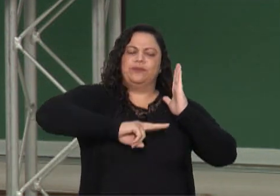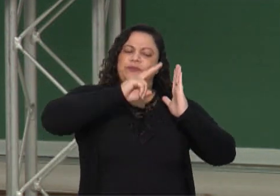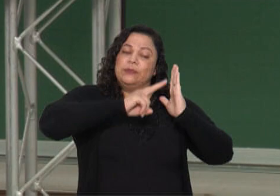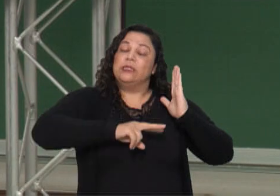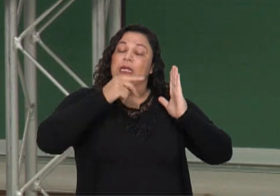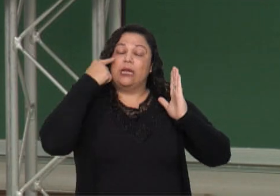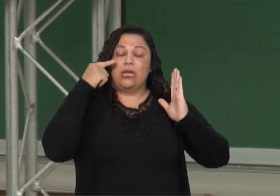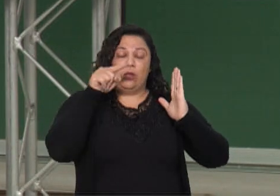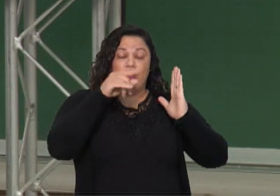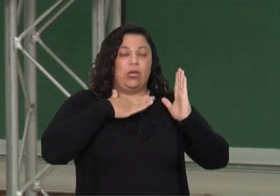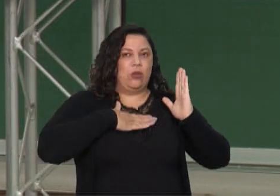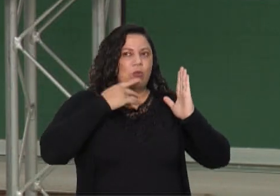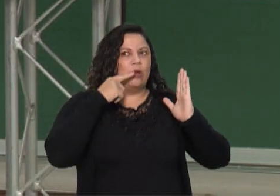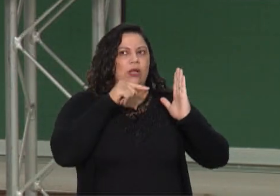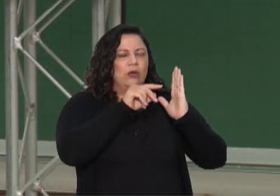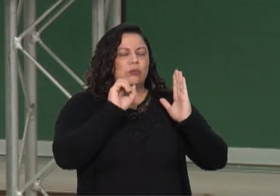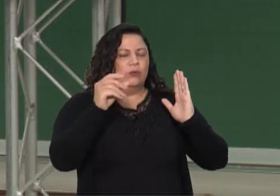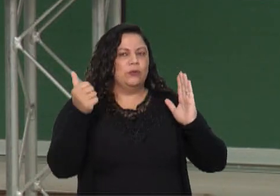e responderem e a gente já volta.